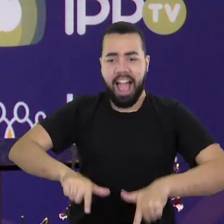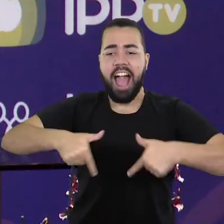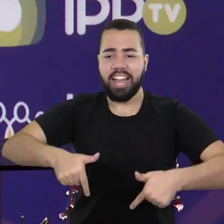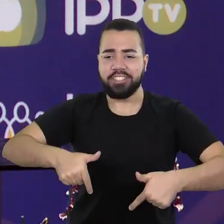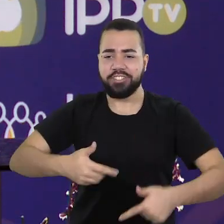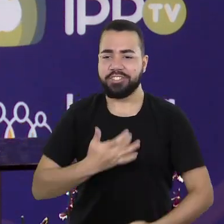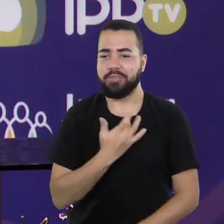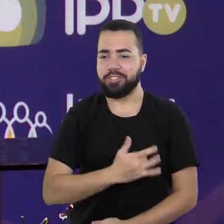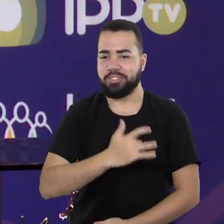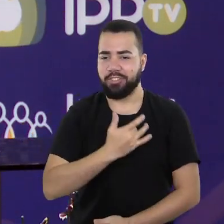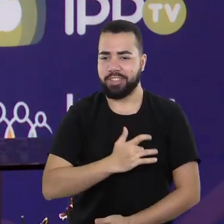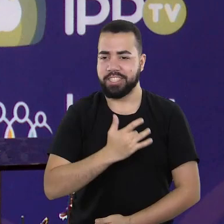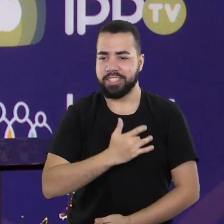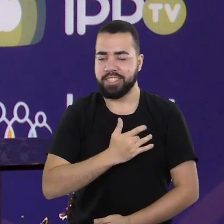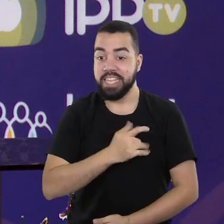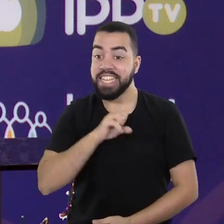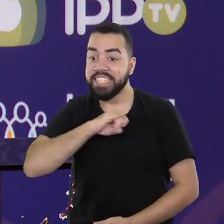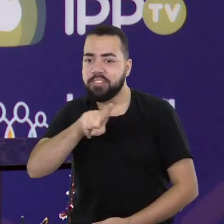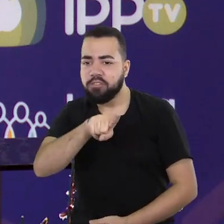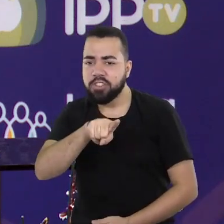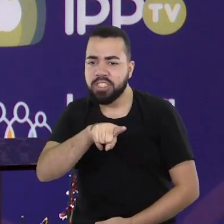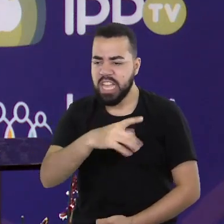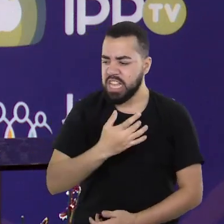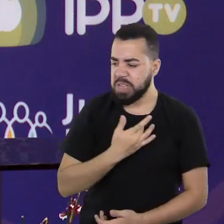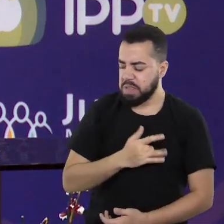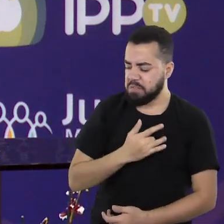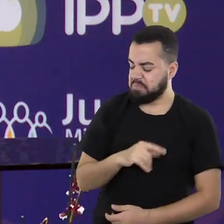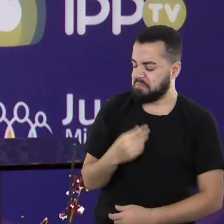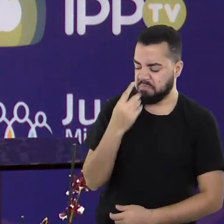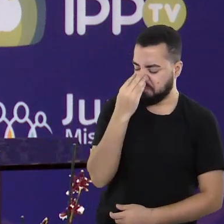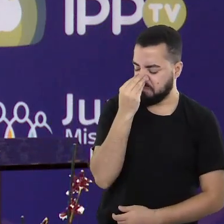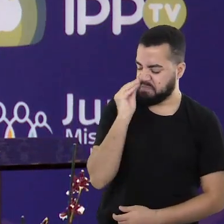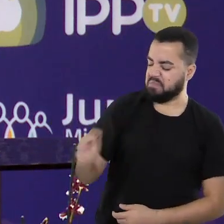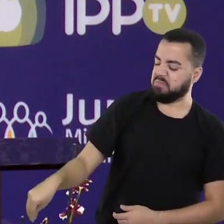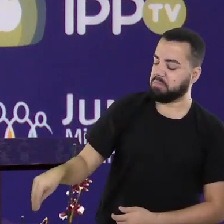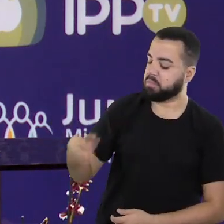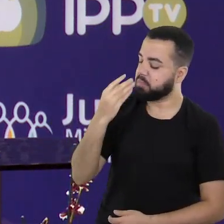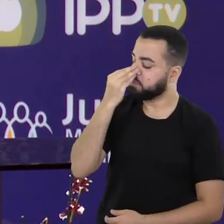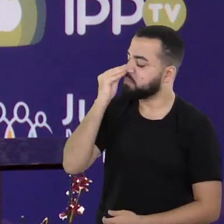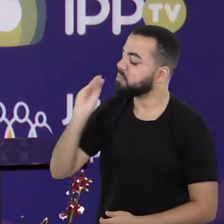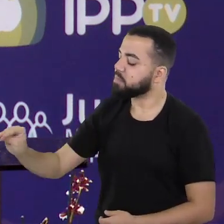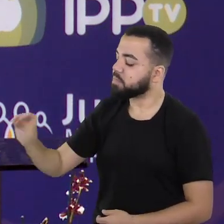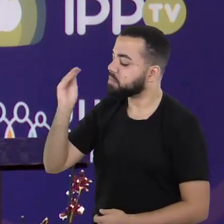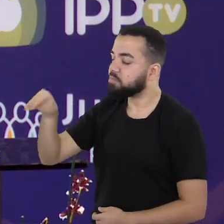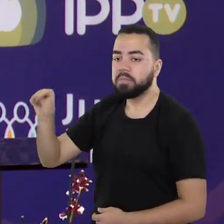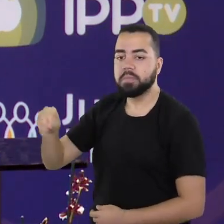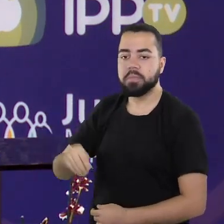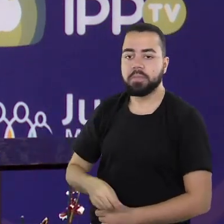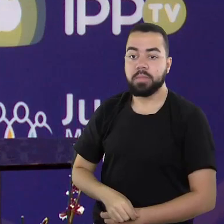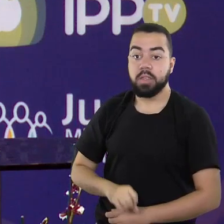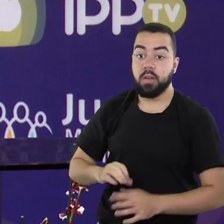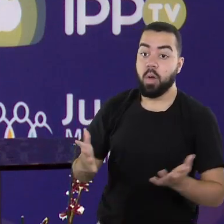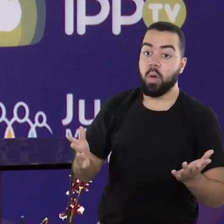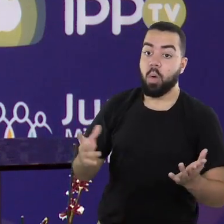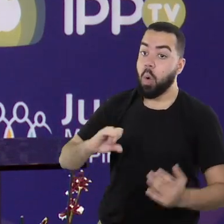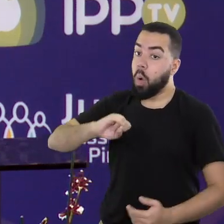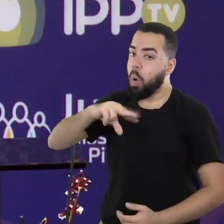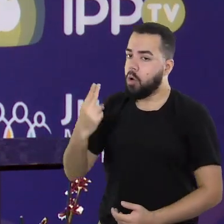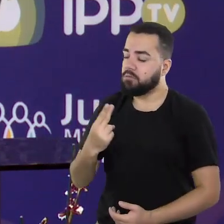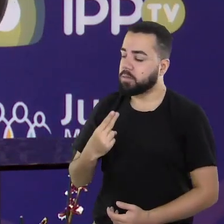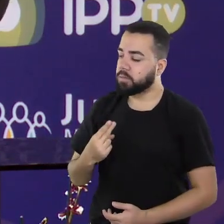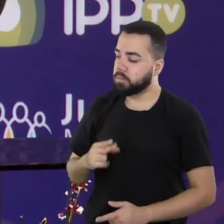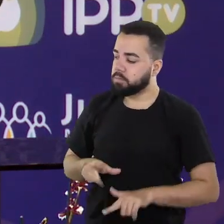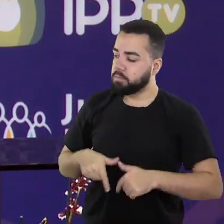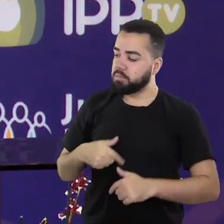Se você é uma pessoa que não se compadece do outro, se você é uma pessoa que não tem atos